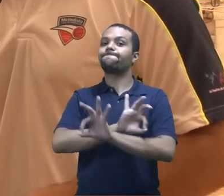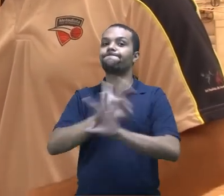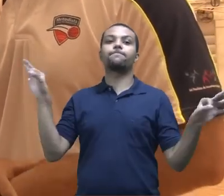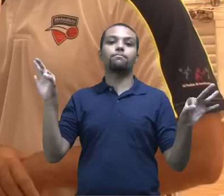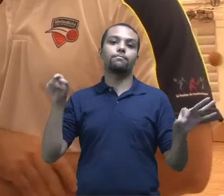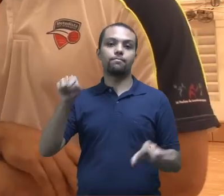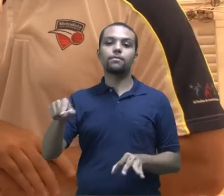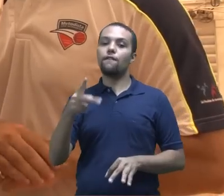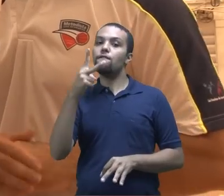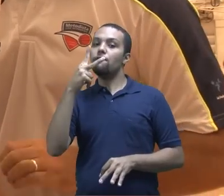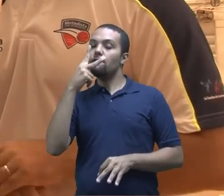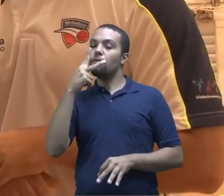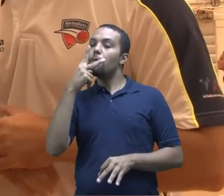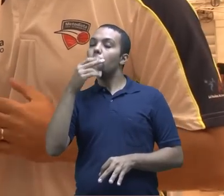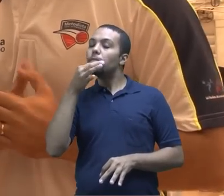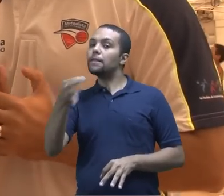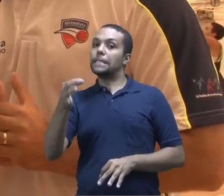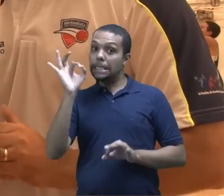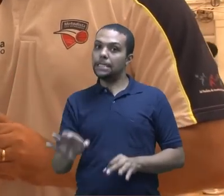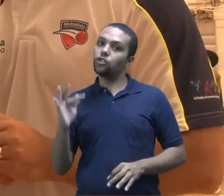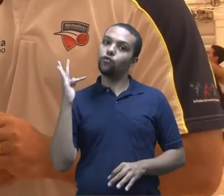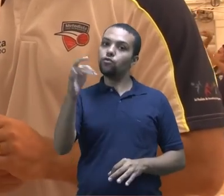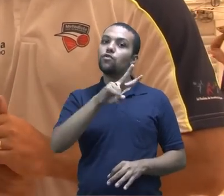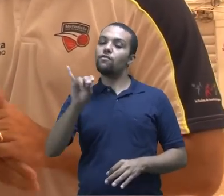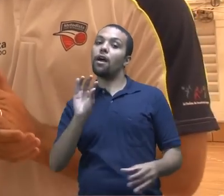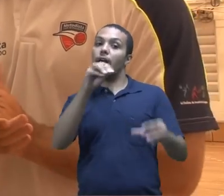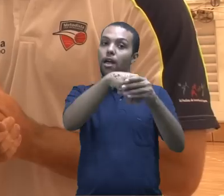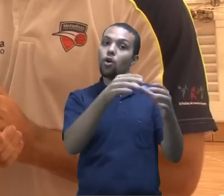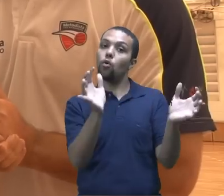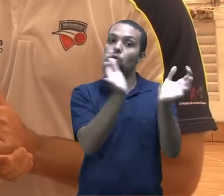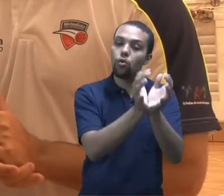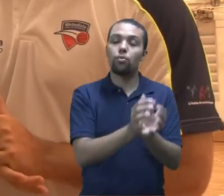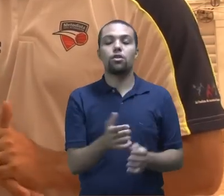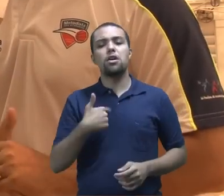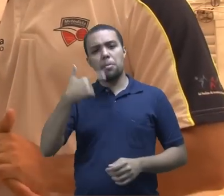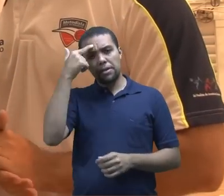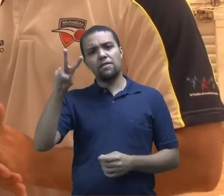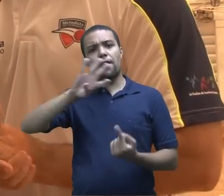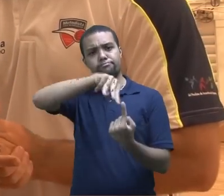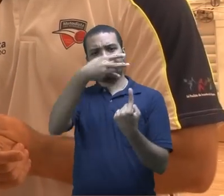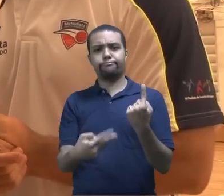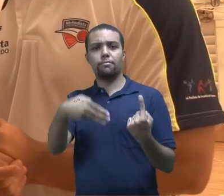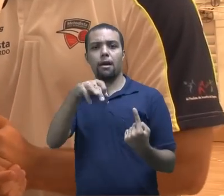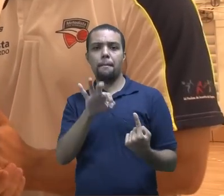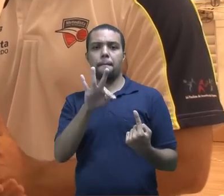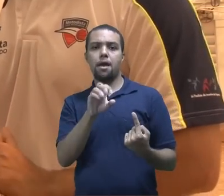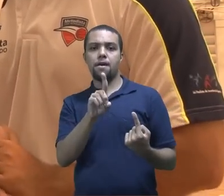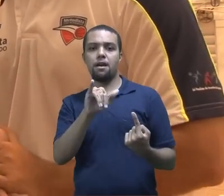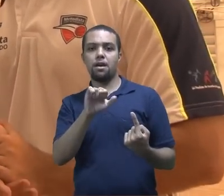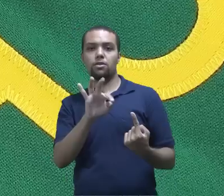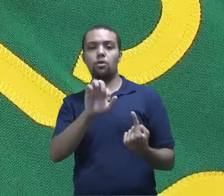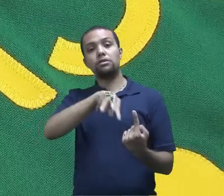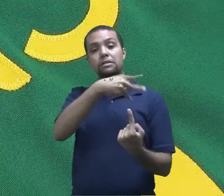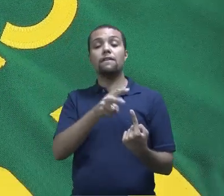e é craque de bola. Esse menino vai virar jogador, ele é muito bom de bola. Pode ser uma das revelações do Metodista. Eu acredito que